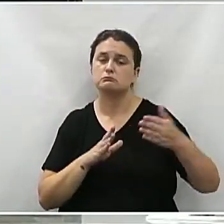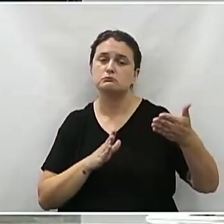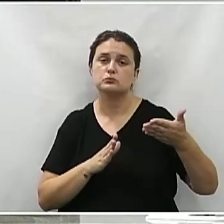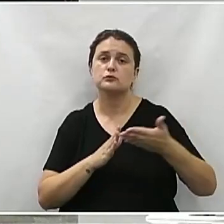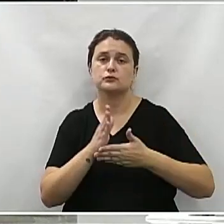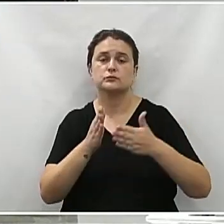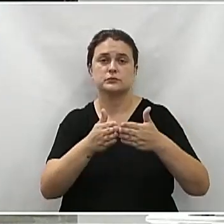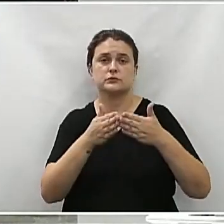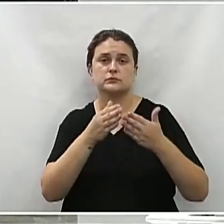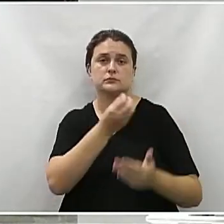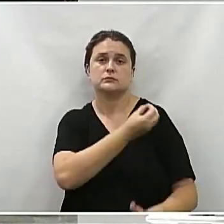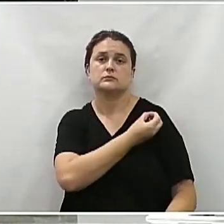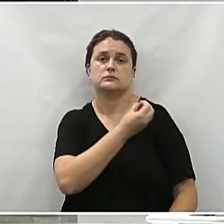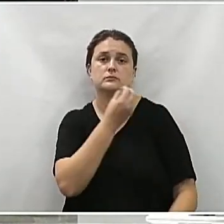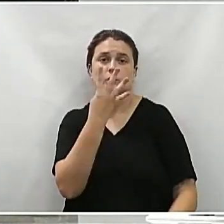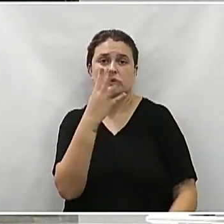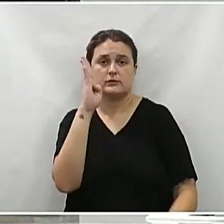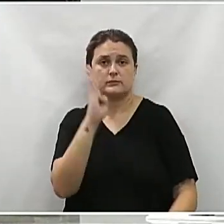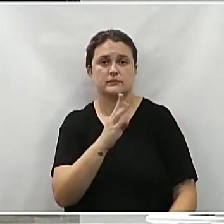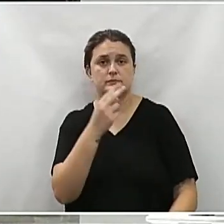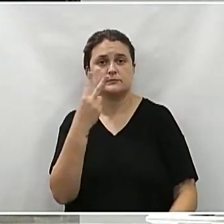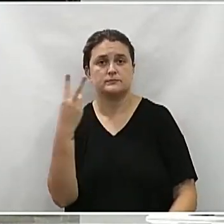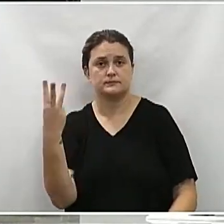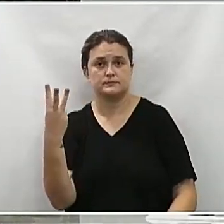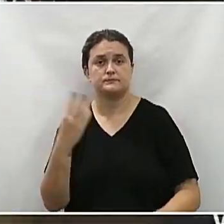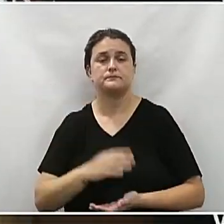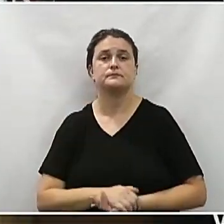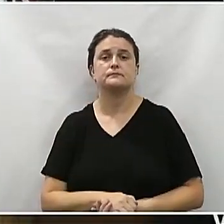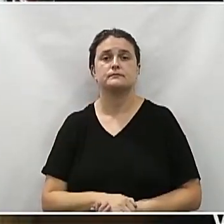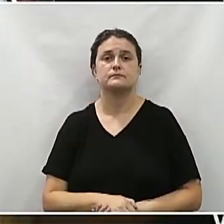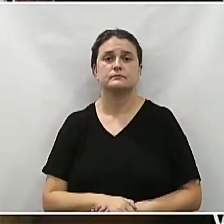Aprovado o requerimento de número 4 de 2023.